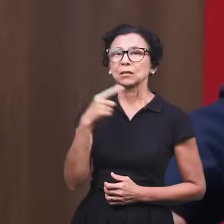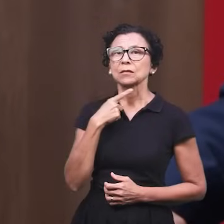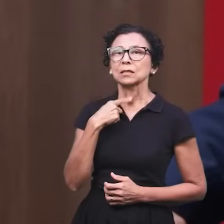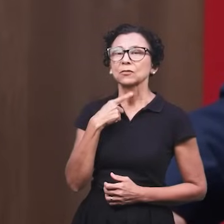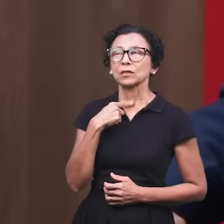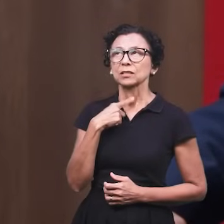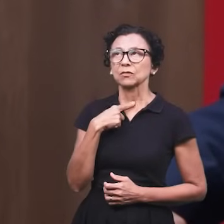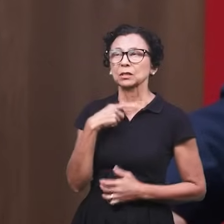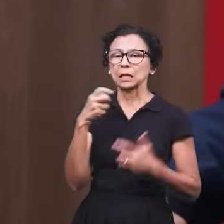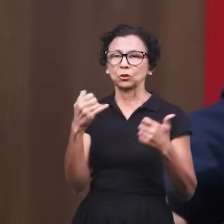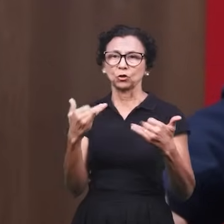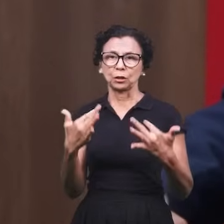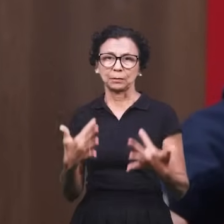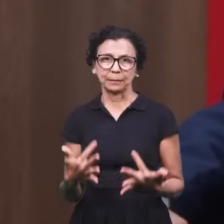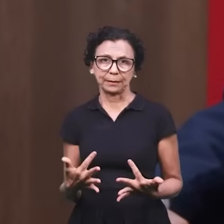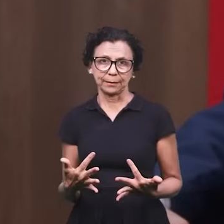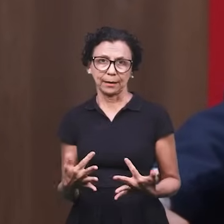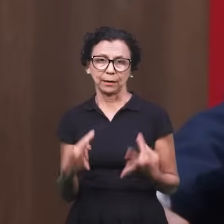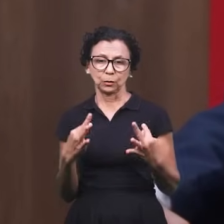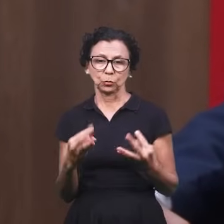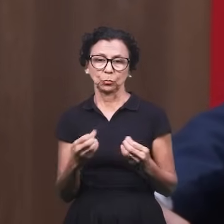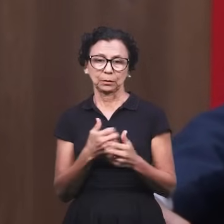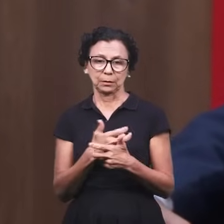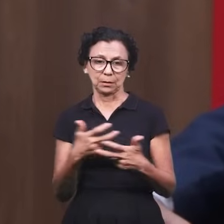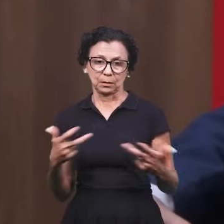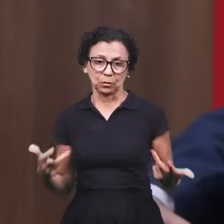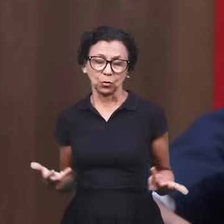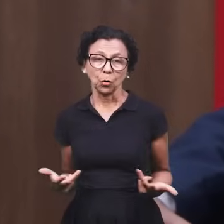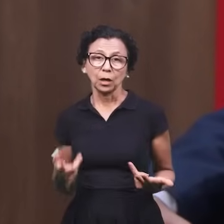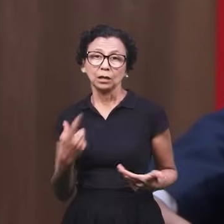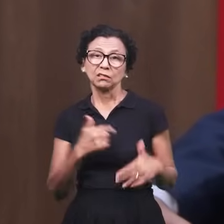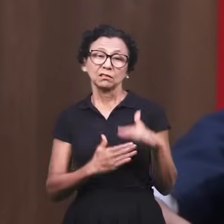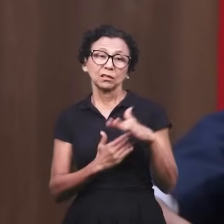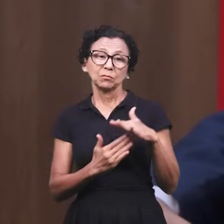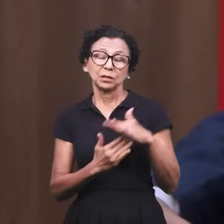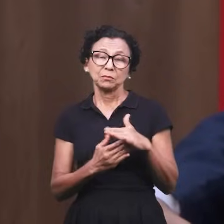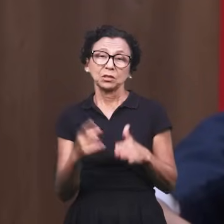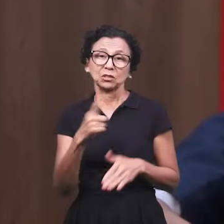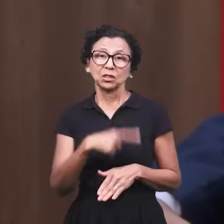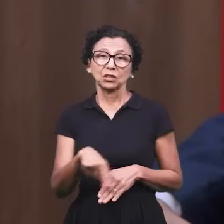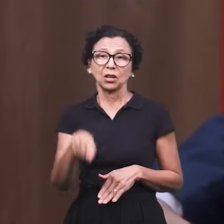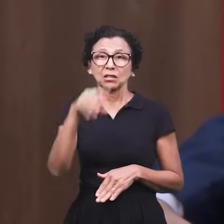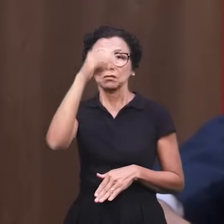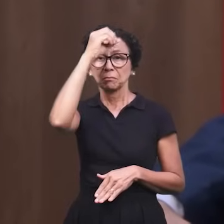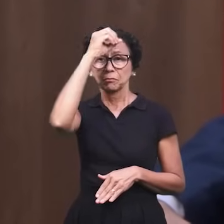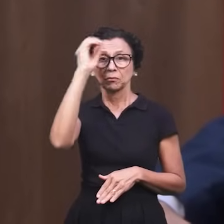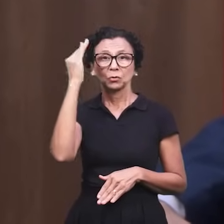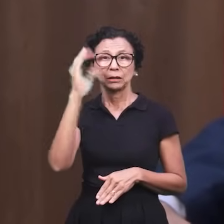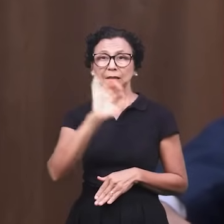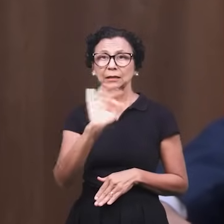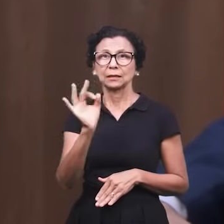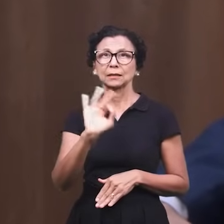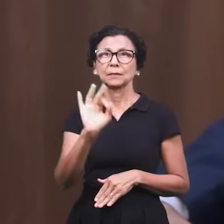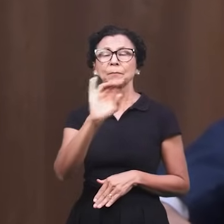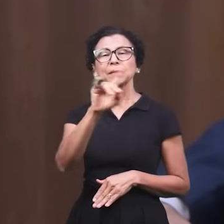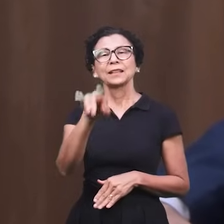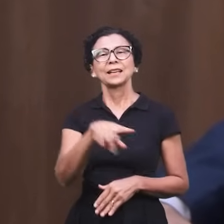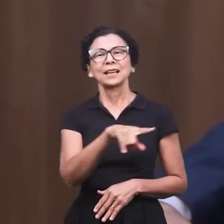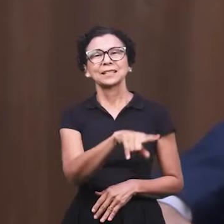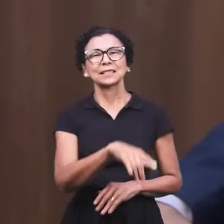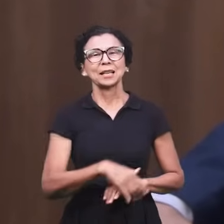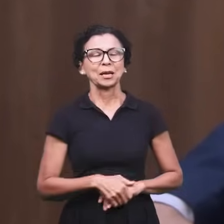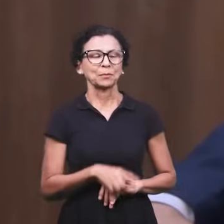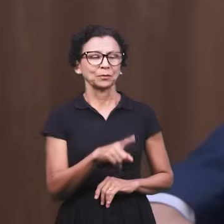explicar certas coisas, a nossa limitação é tão grande que ele não teria como explicar. Você pega, por exemplo, você tem um cãozinho, ele